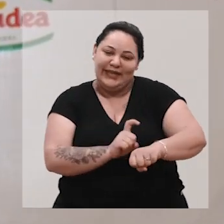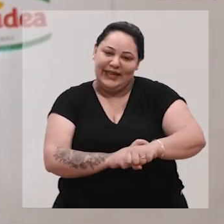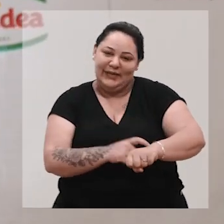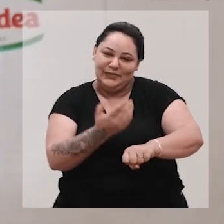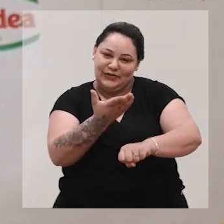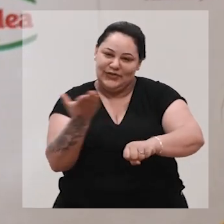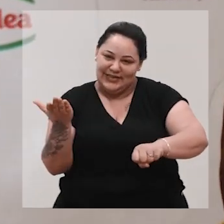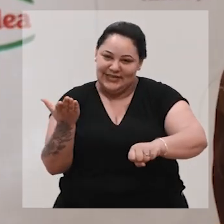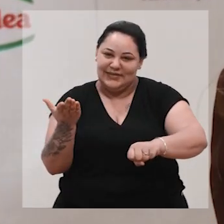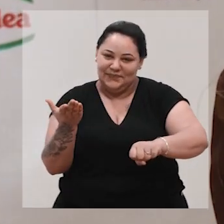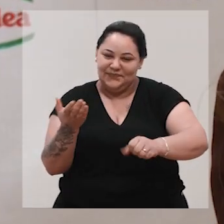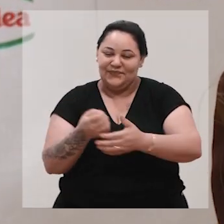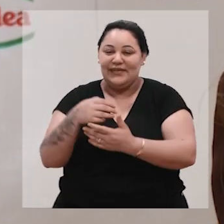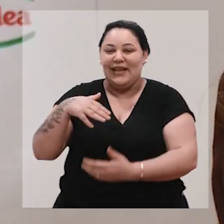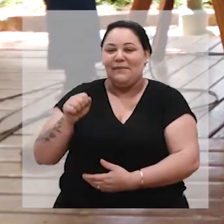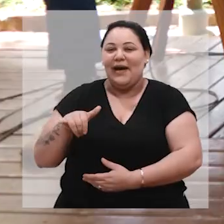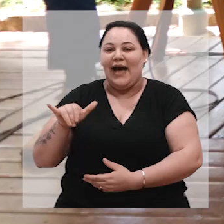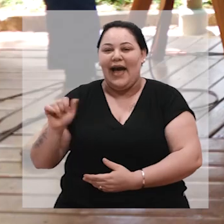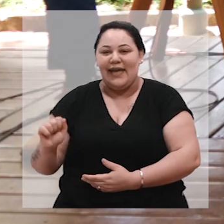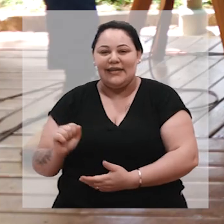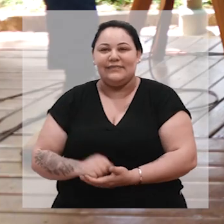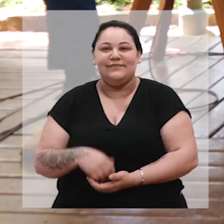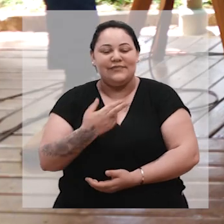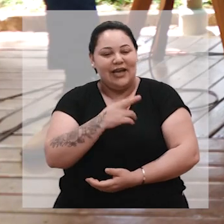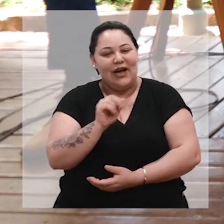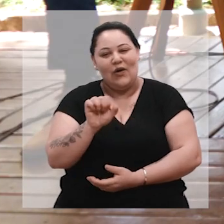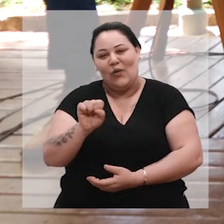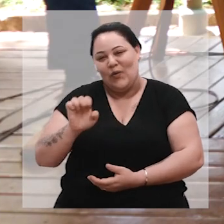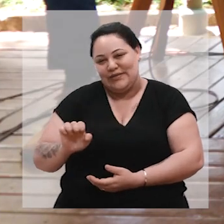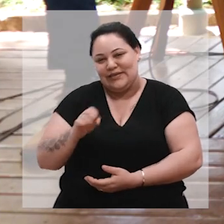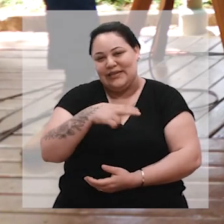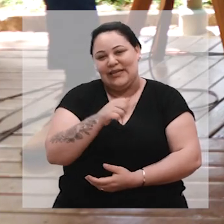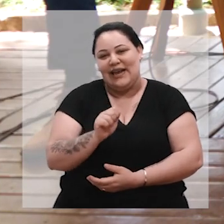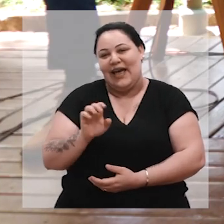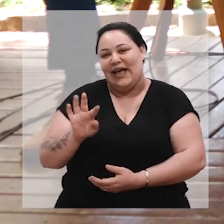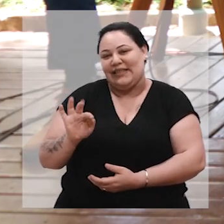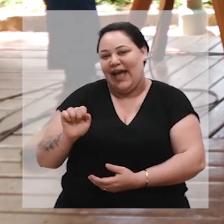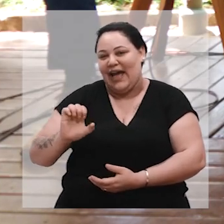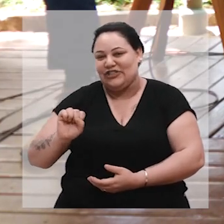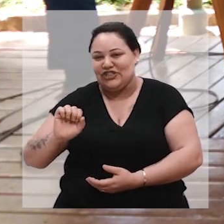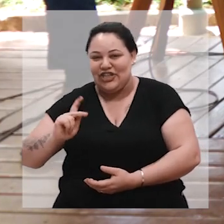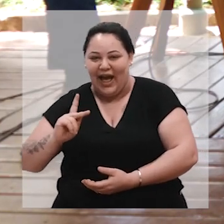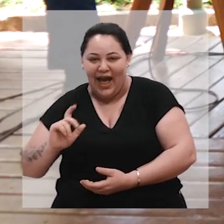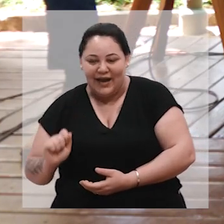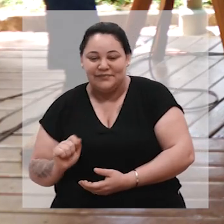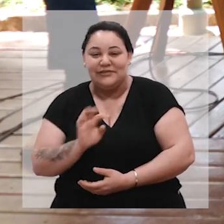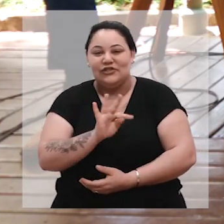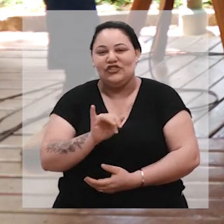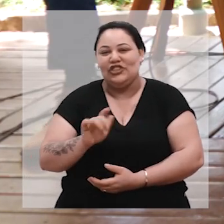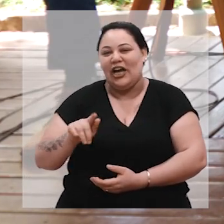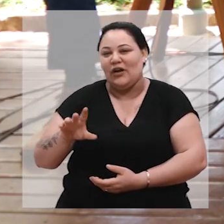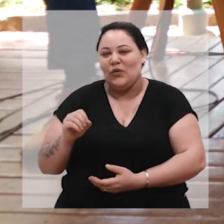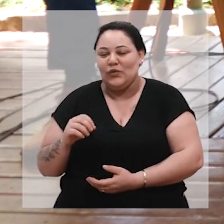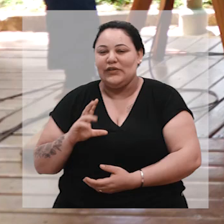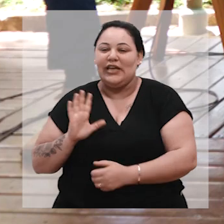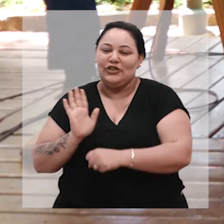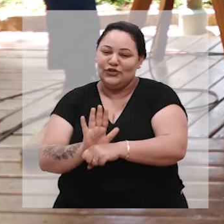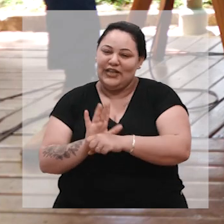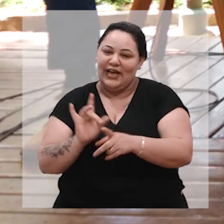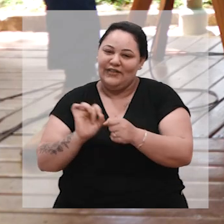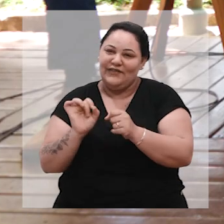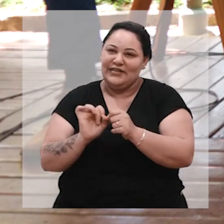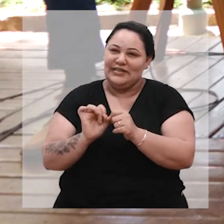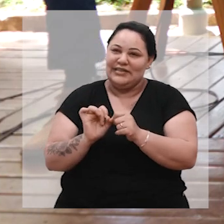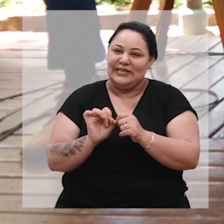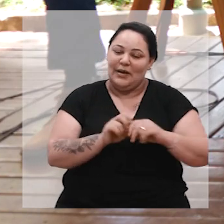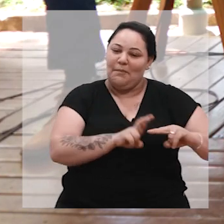tempo reservado da Maia, da Rose, da Natasha, do Thiago, assim, que nos ajudaram a fazer essa roda